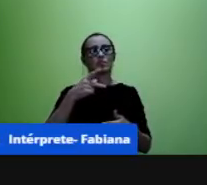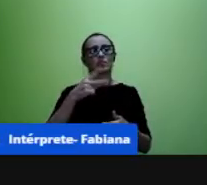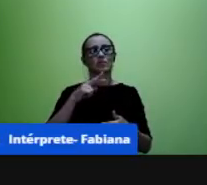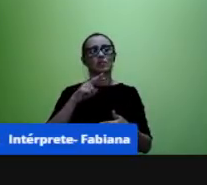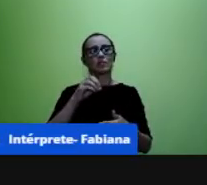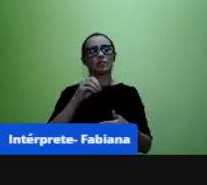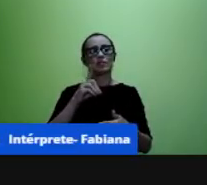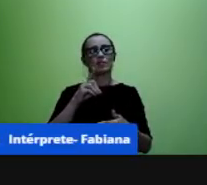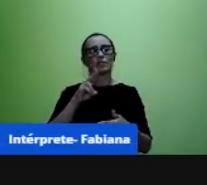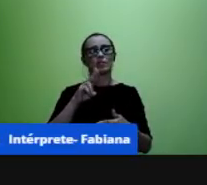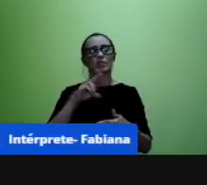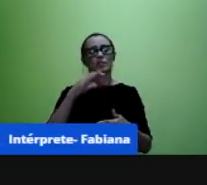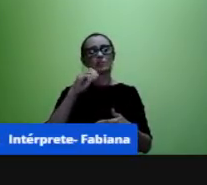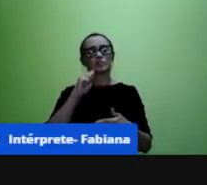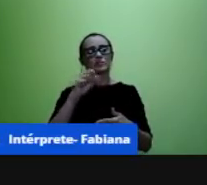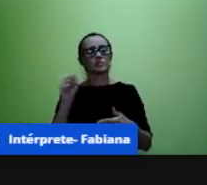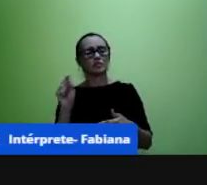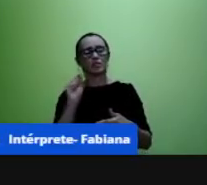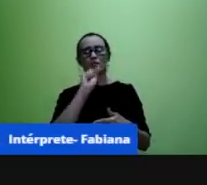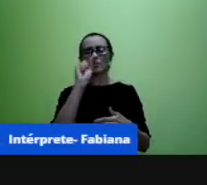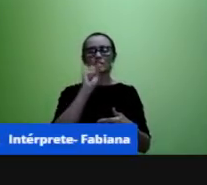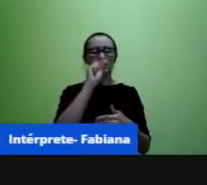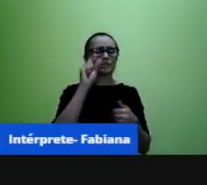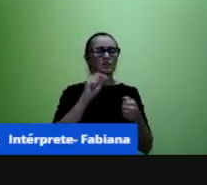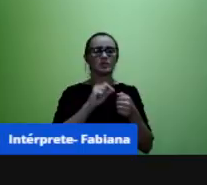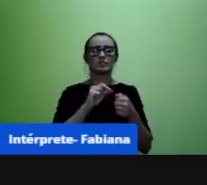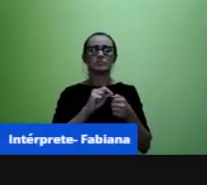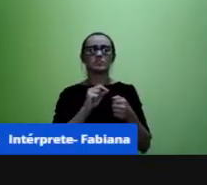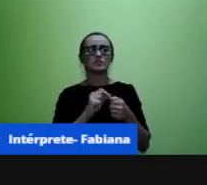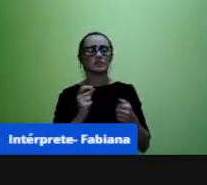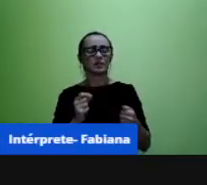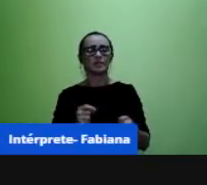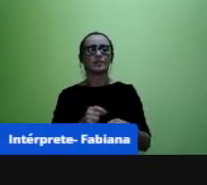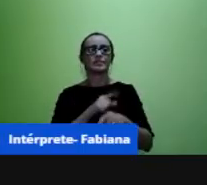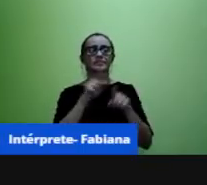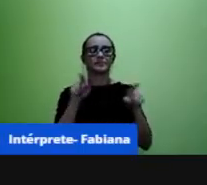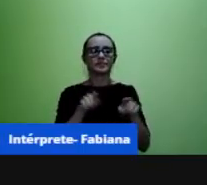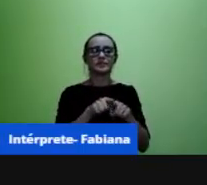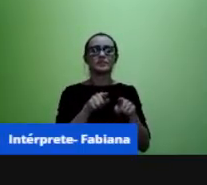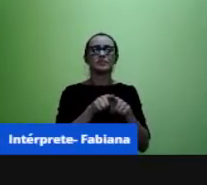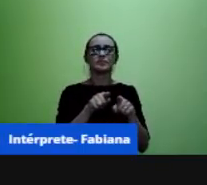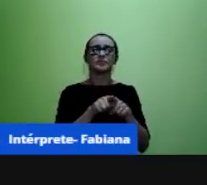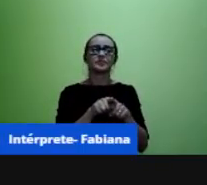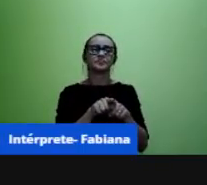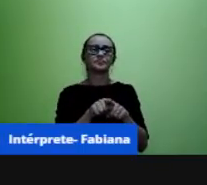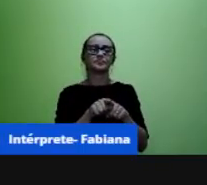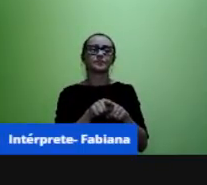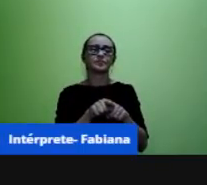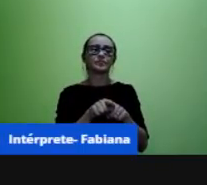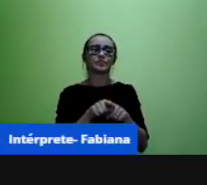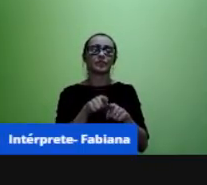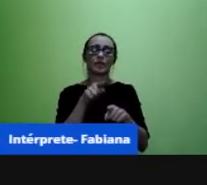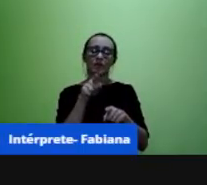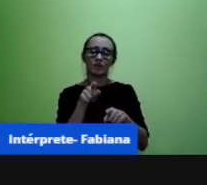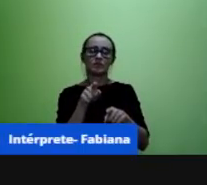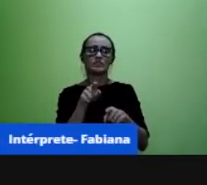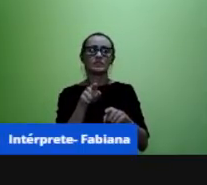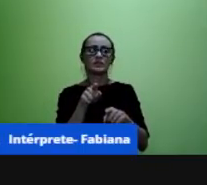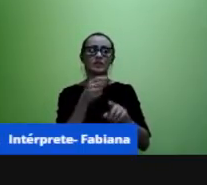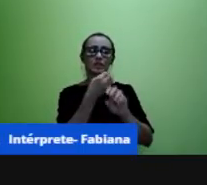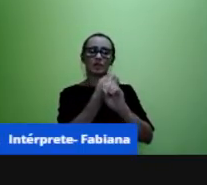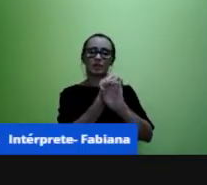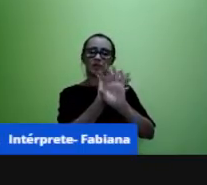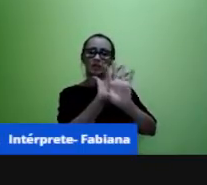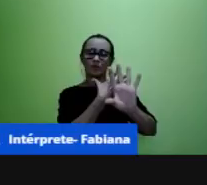avaliando, tá? Questionamentos, né? Por exemplo, questionamentos, você está lá na sua sala de aula em